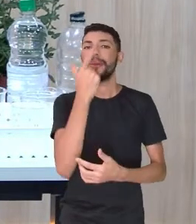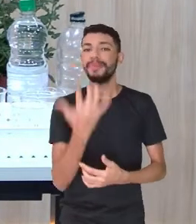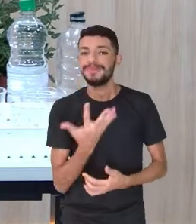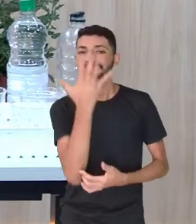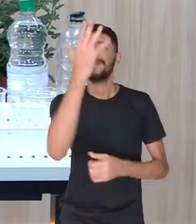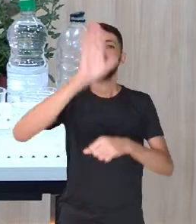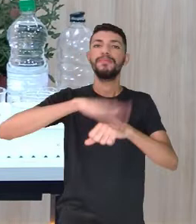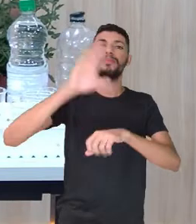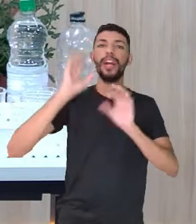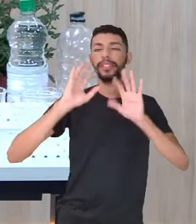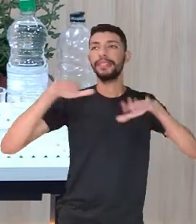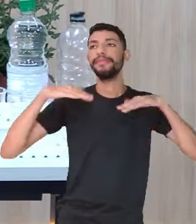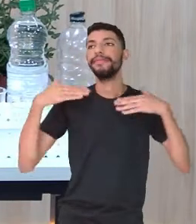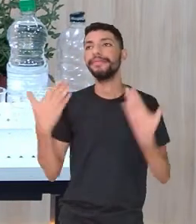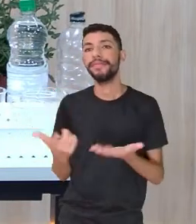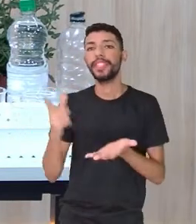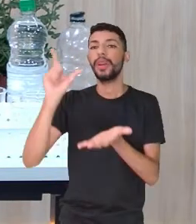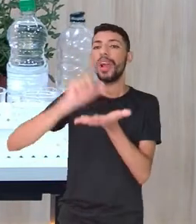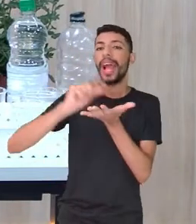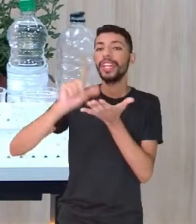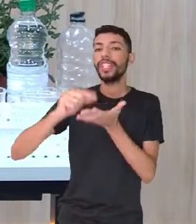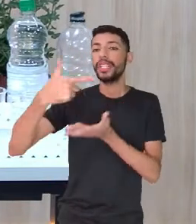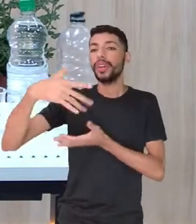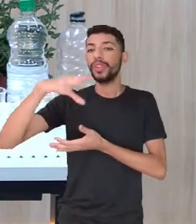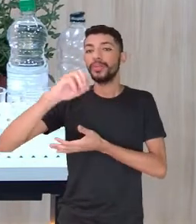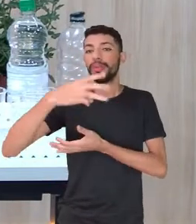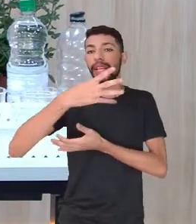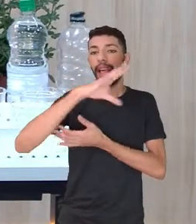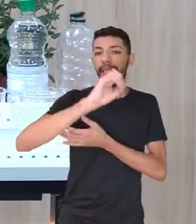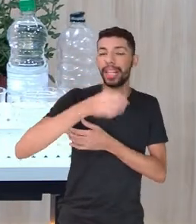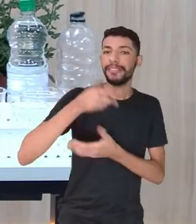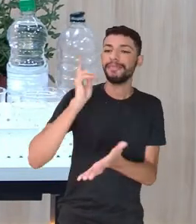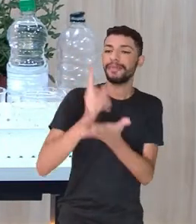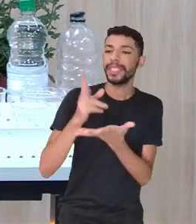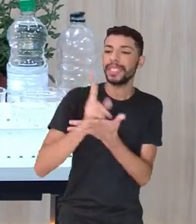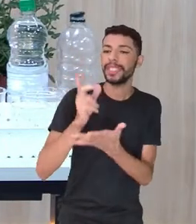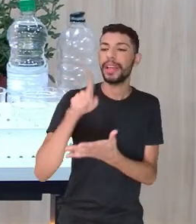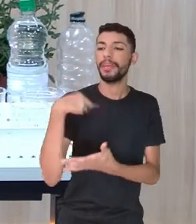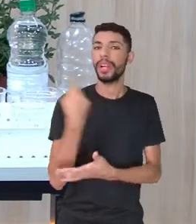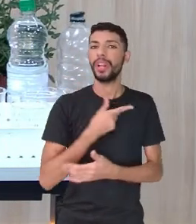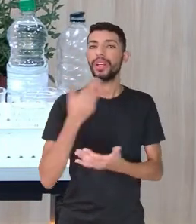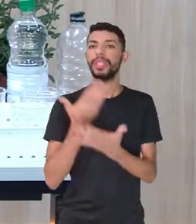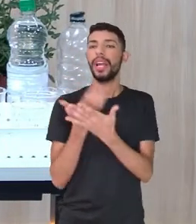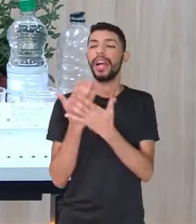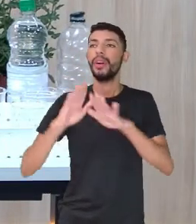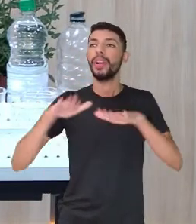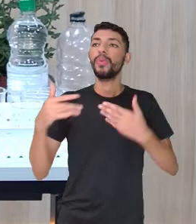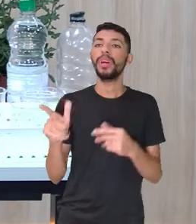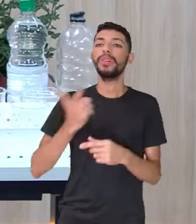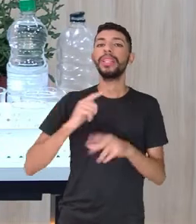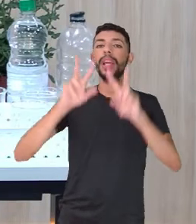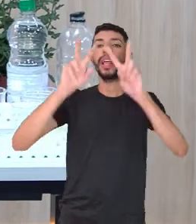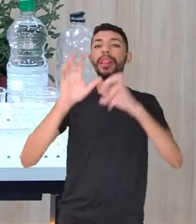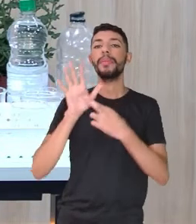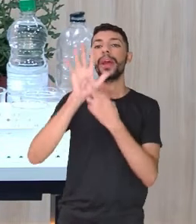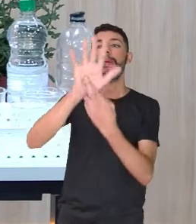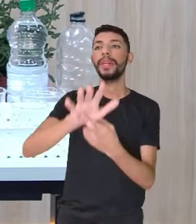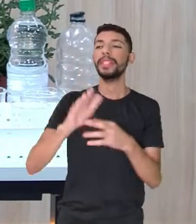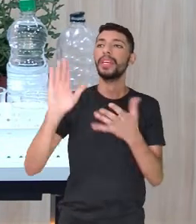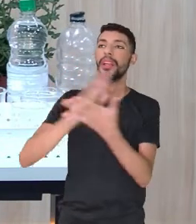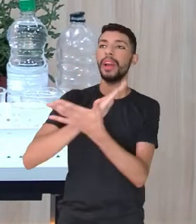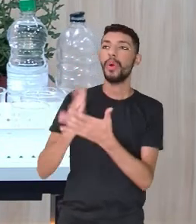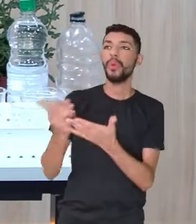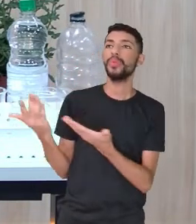2030 vai estar presente nas nossas aulas, toda vez que o tema tiver representando um desses ODS,